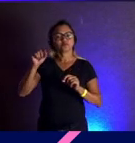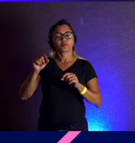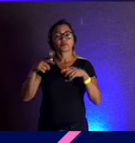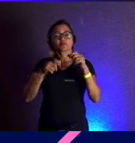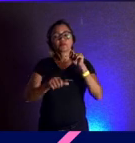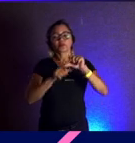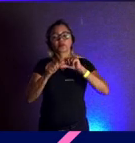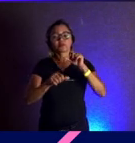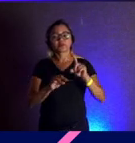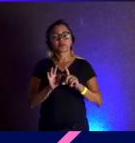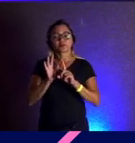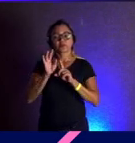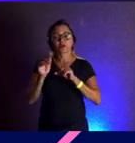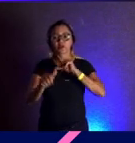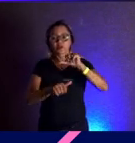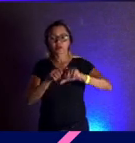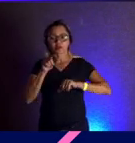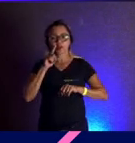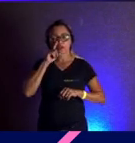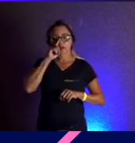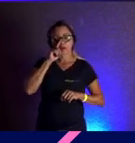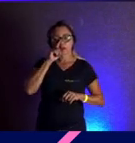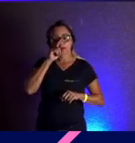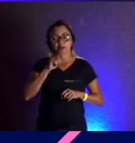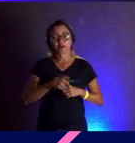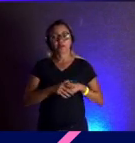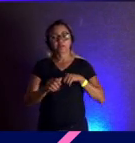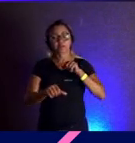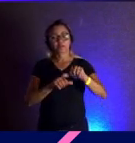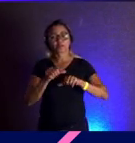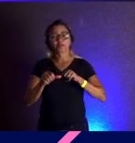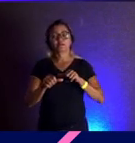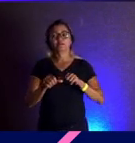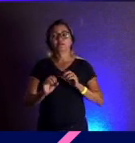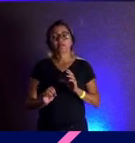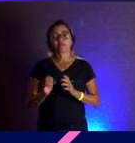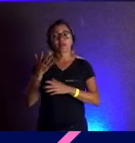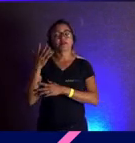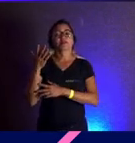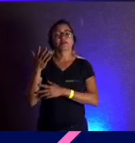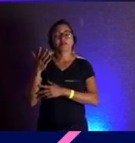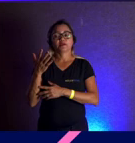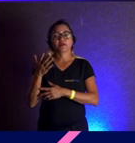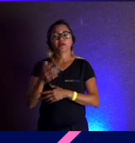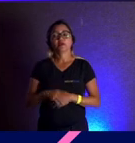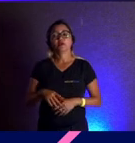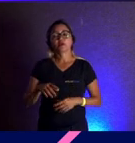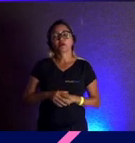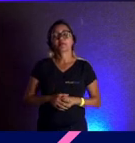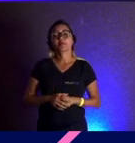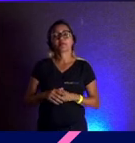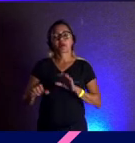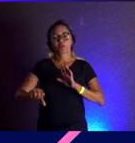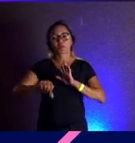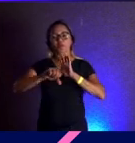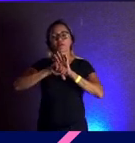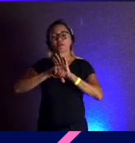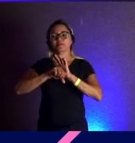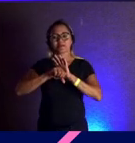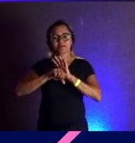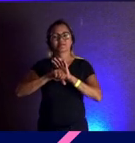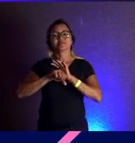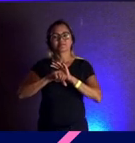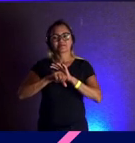né? E o risco do impacto ele é composto pela exposição, pela vulnerabilidade e pelo clima em si, que a gente chama